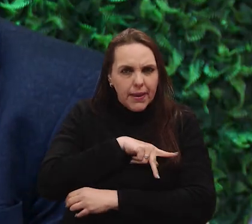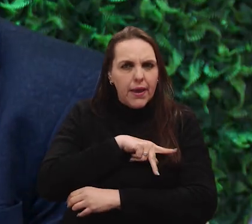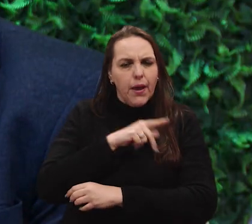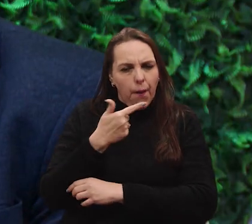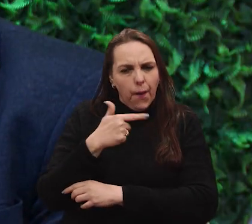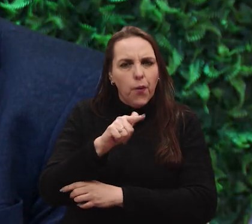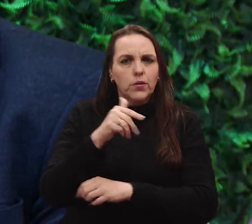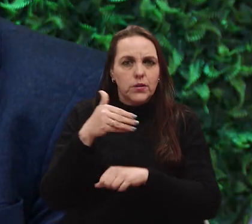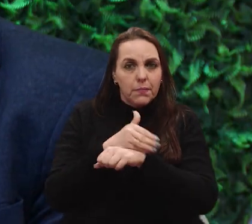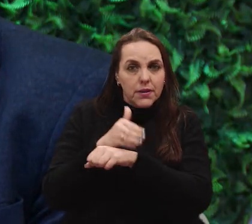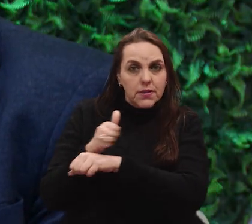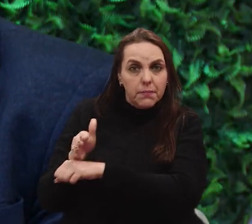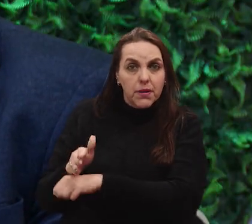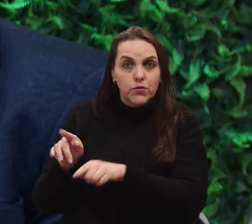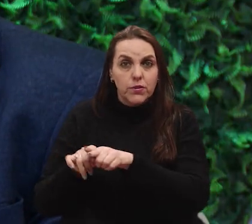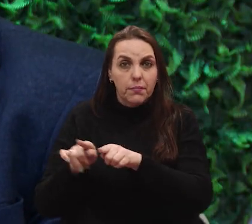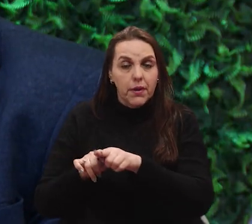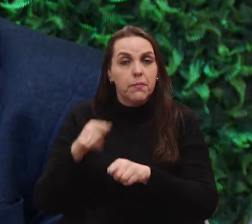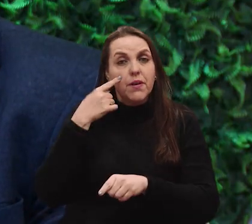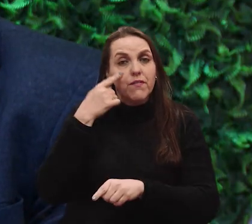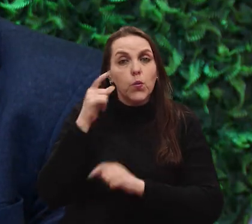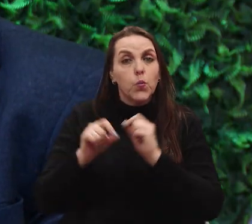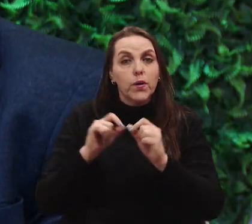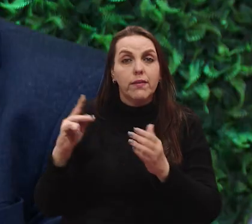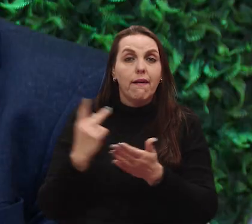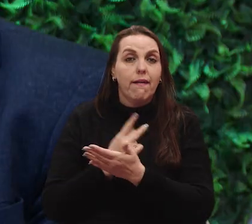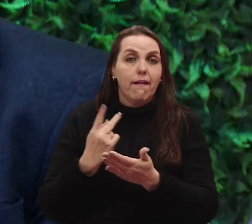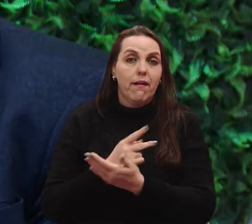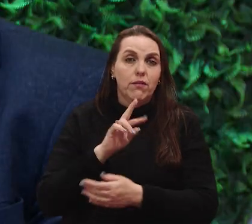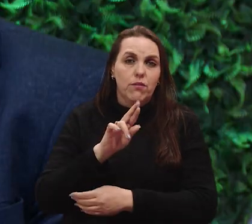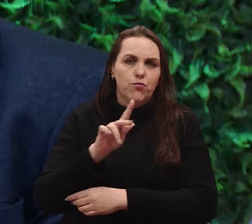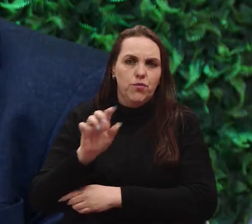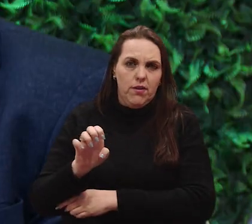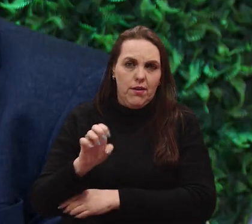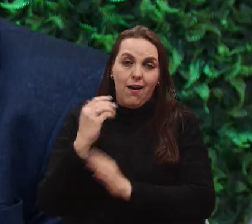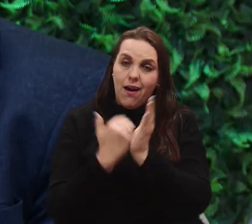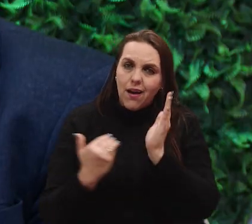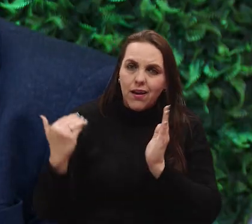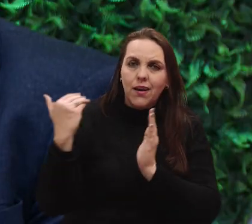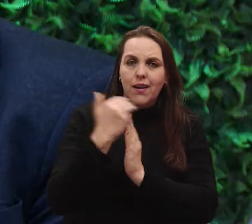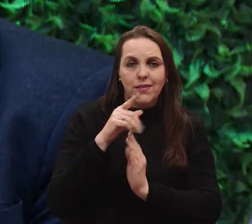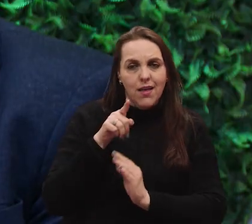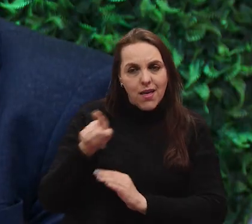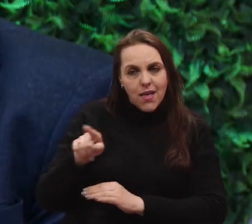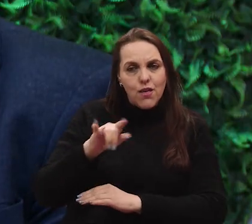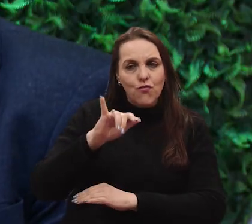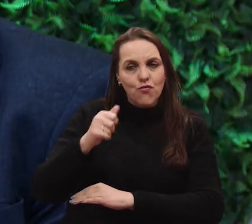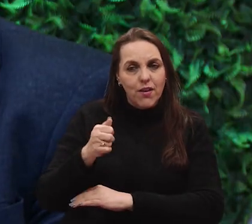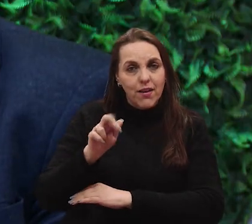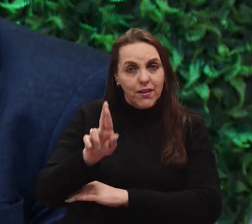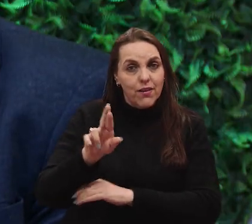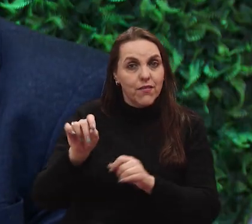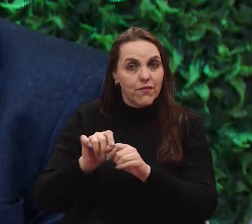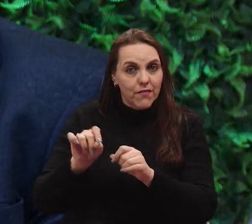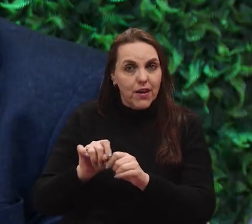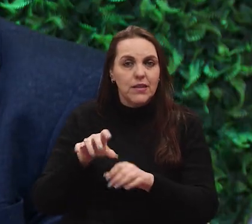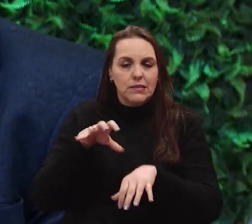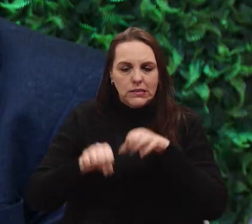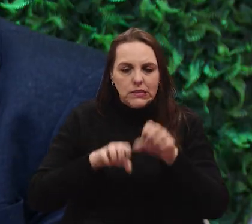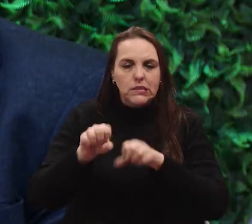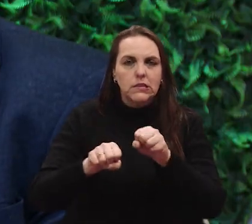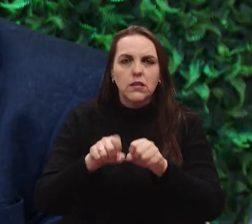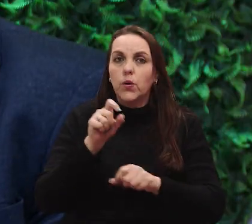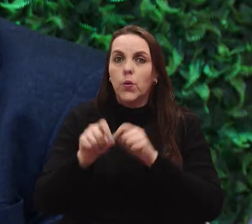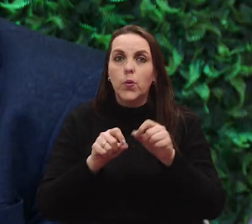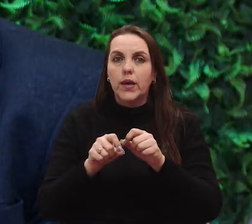agentes também. Mas eu entendo que, além de tudo isso que o Jair está fazendo, está buscando, existe uma regra